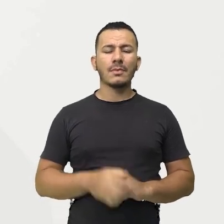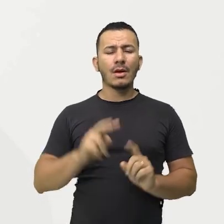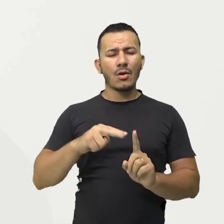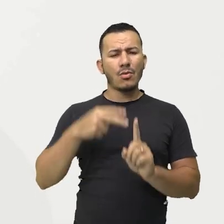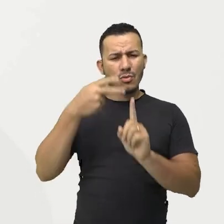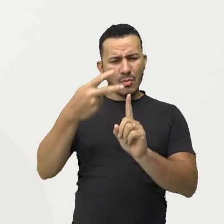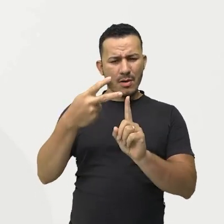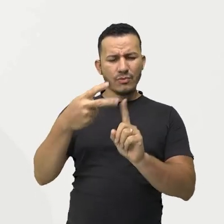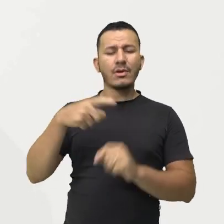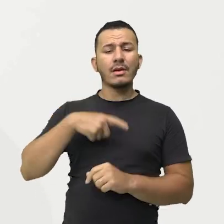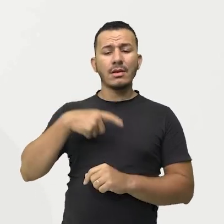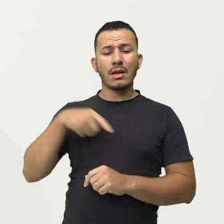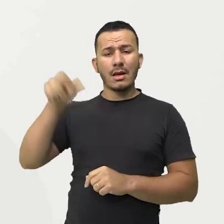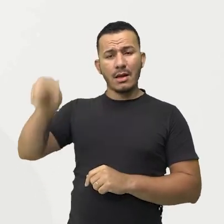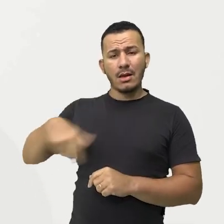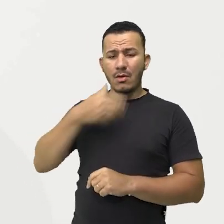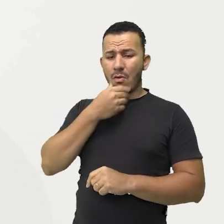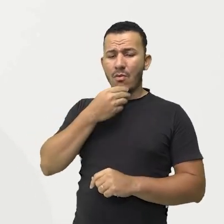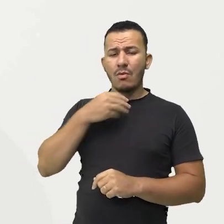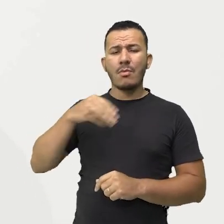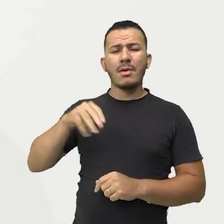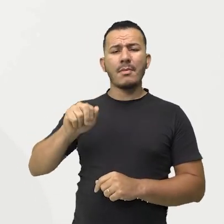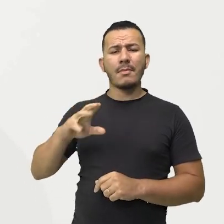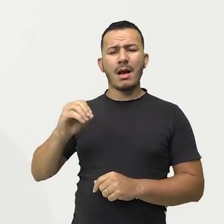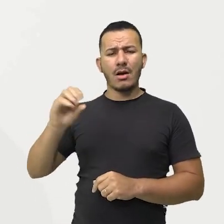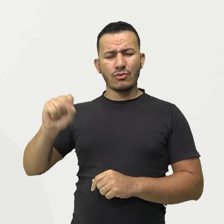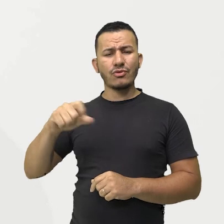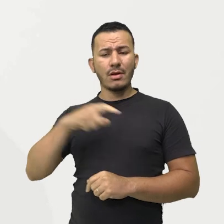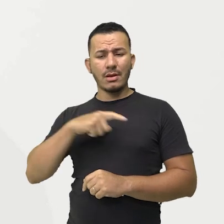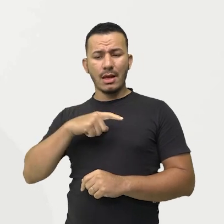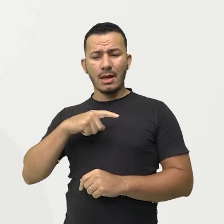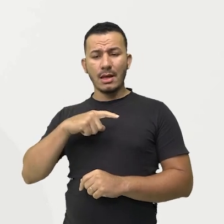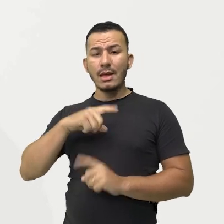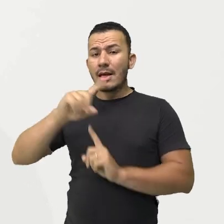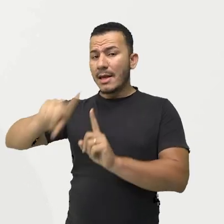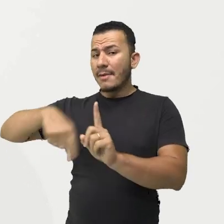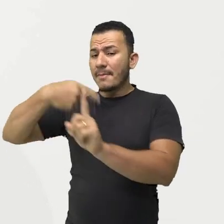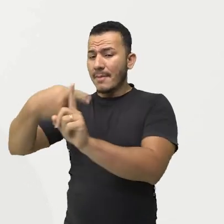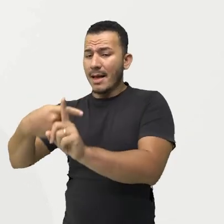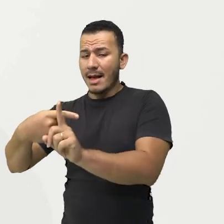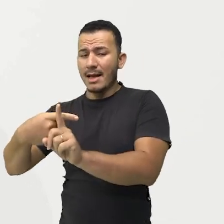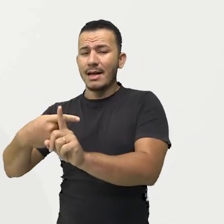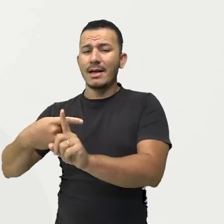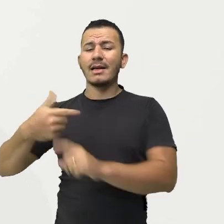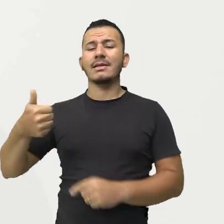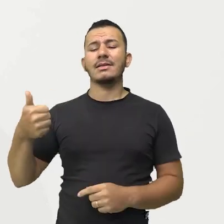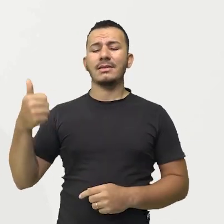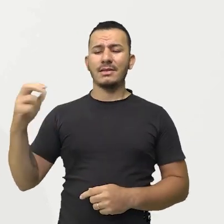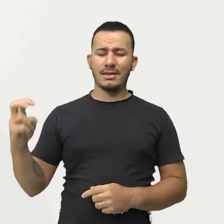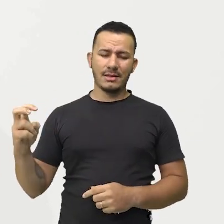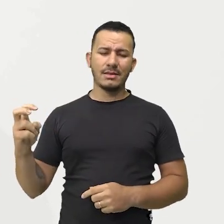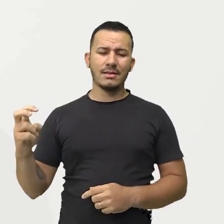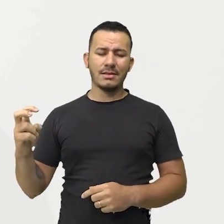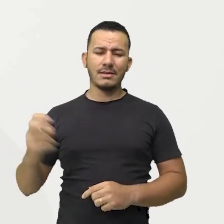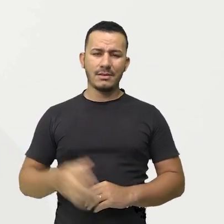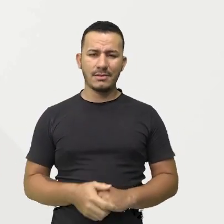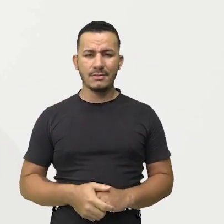Marcos possui, mais 15. Olha só que falou, mais 15. Então, vou pegar isso aqui,